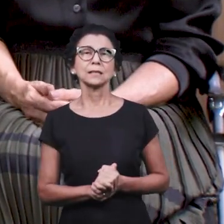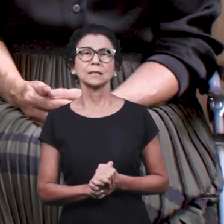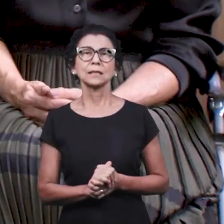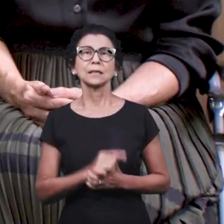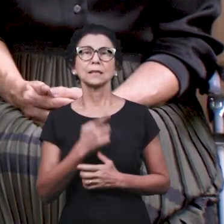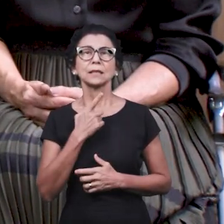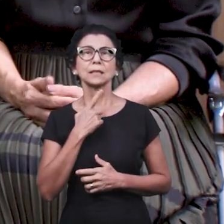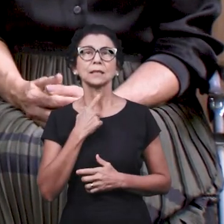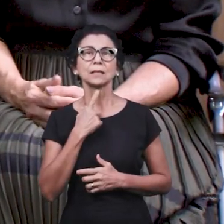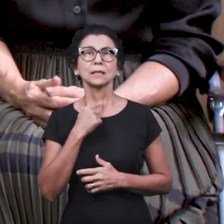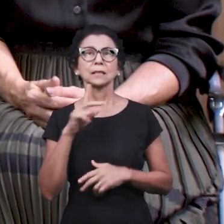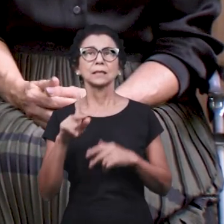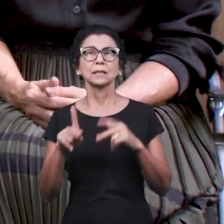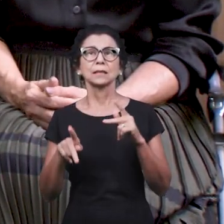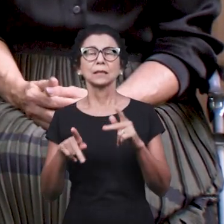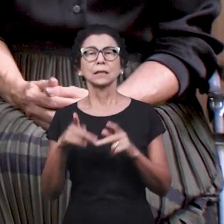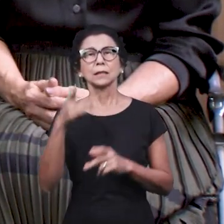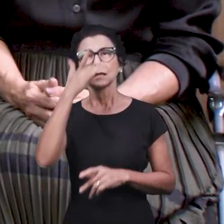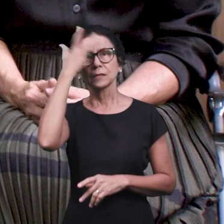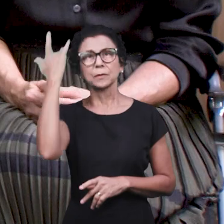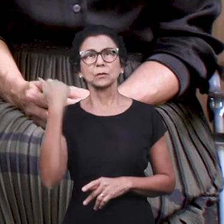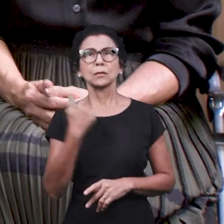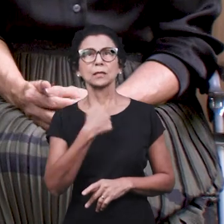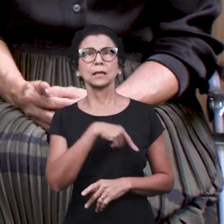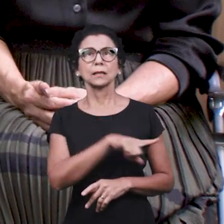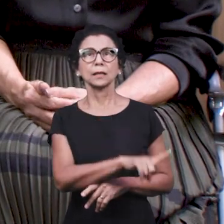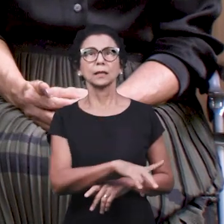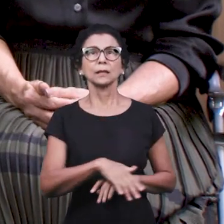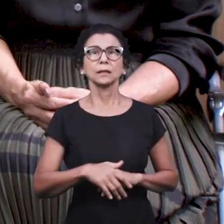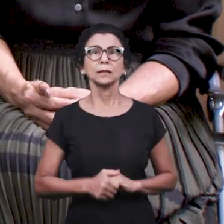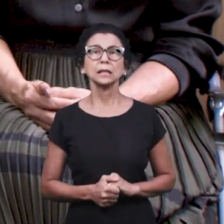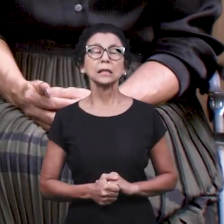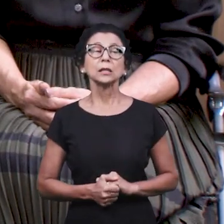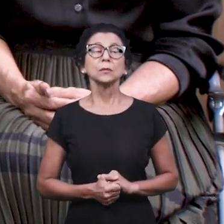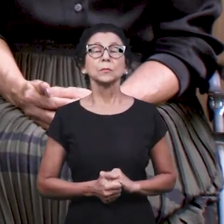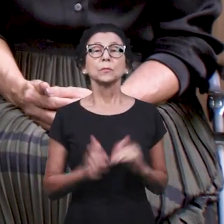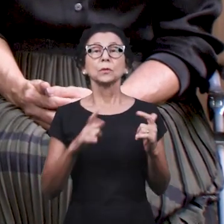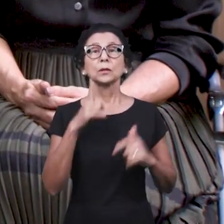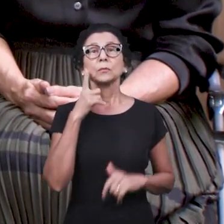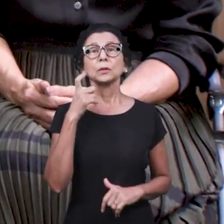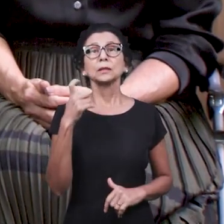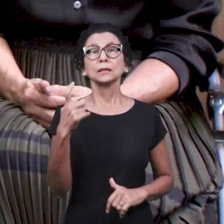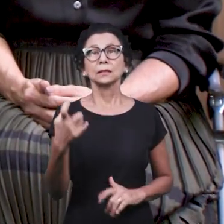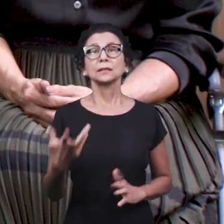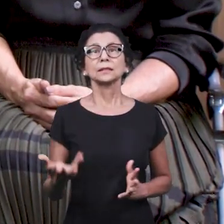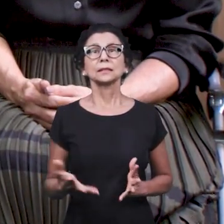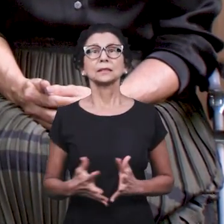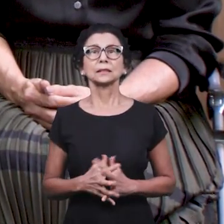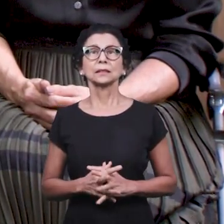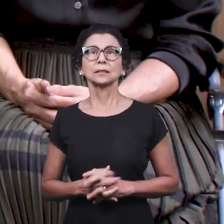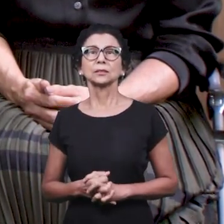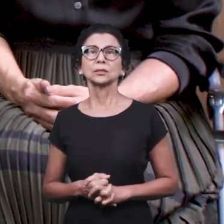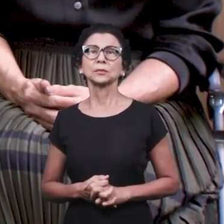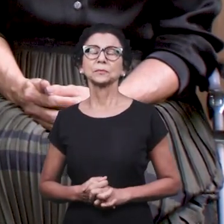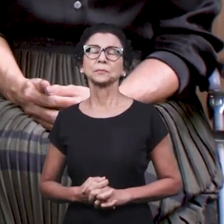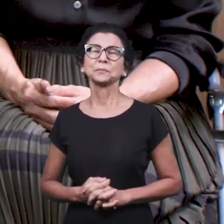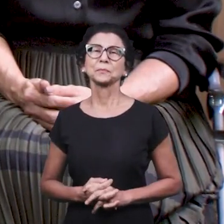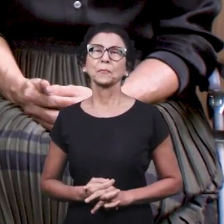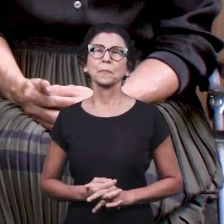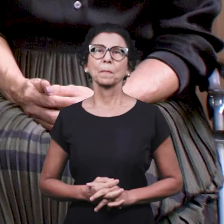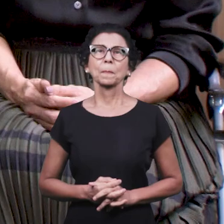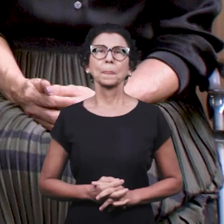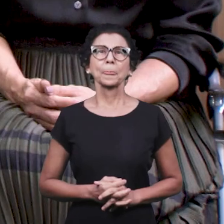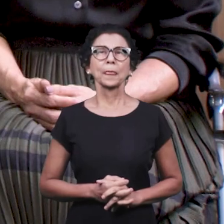muito, que inclusive Estados Unidos é um país muito interessante, porque você aprofunda, você se sente num filme, né? Pra começar do high school, mas